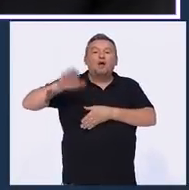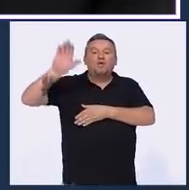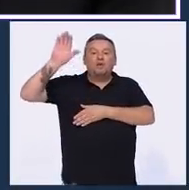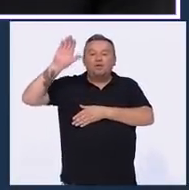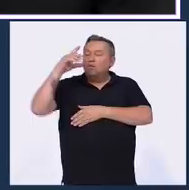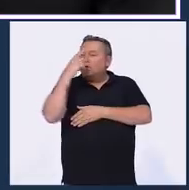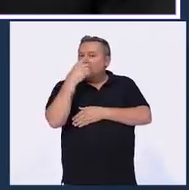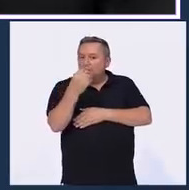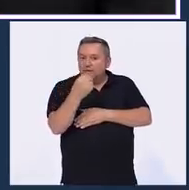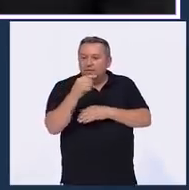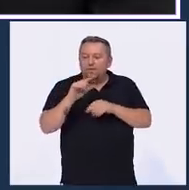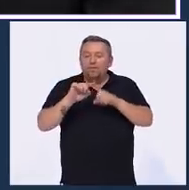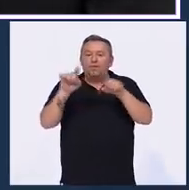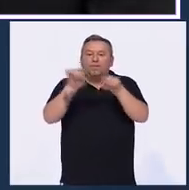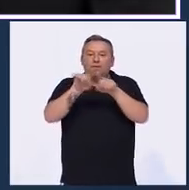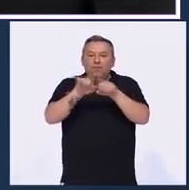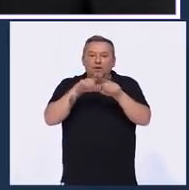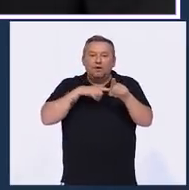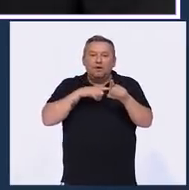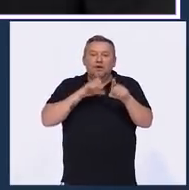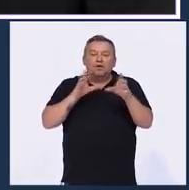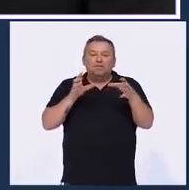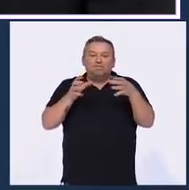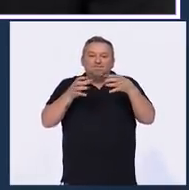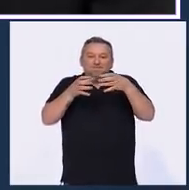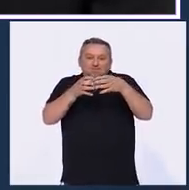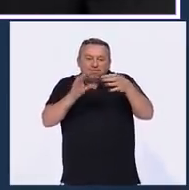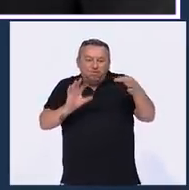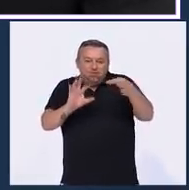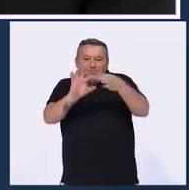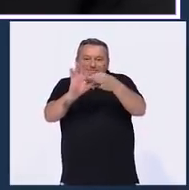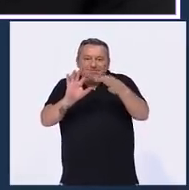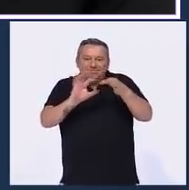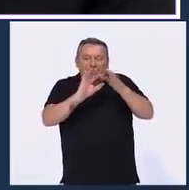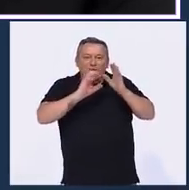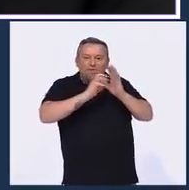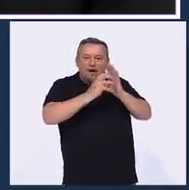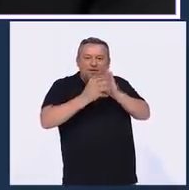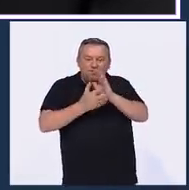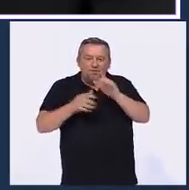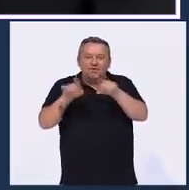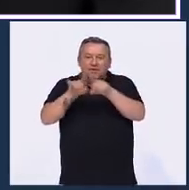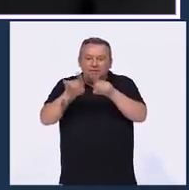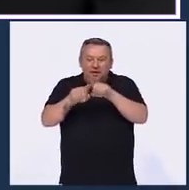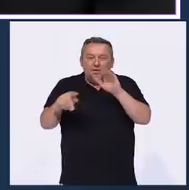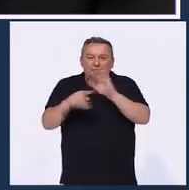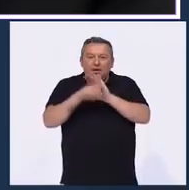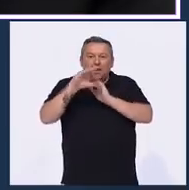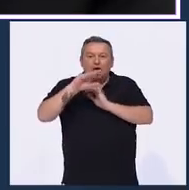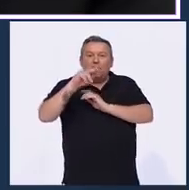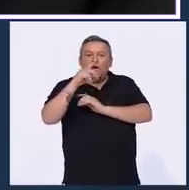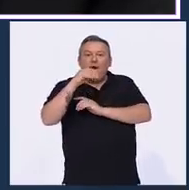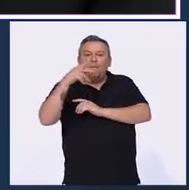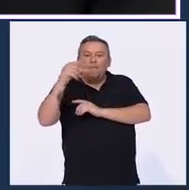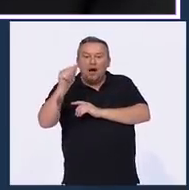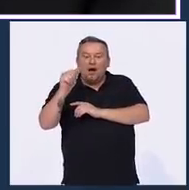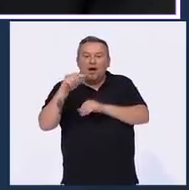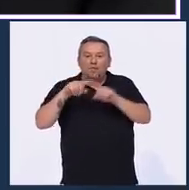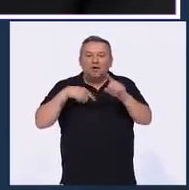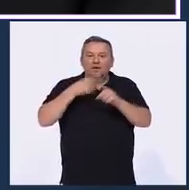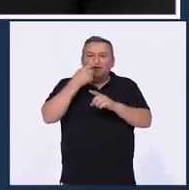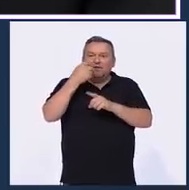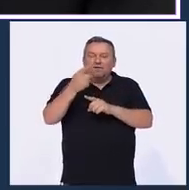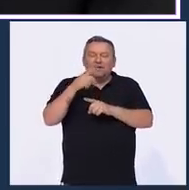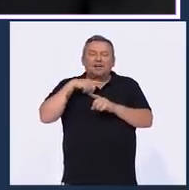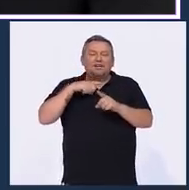Geraldo Alckmin, quando se formou uma grande coalizão de partidos em apoio à chapa. Mas, ao mesmo tempo, a senhora fala no